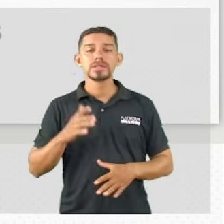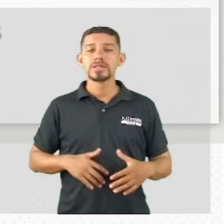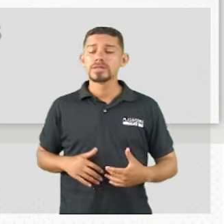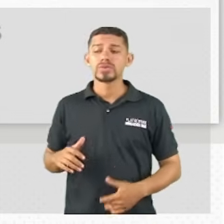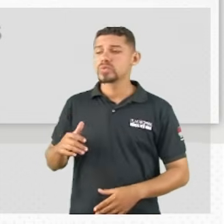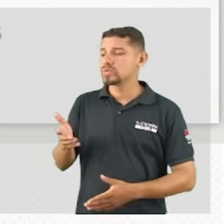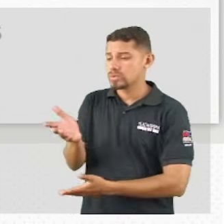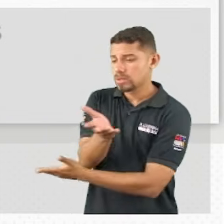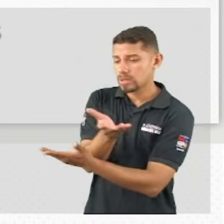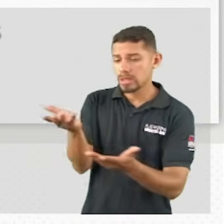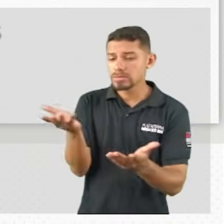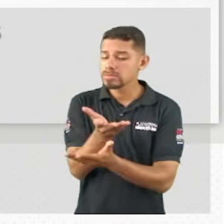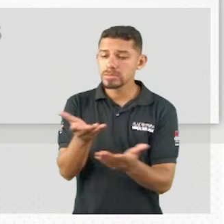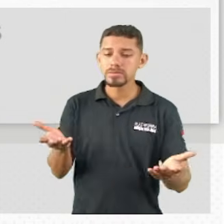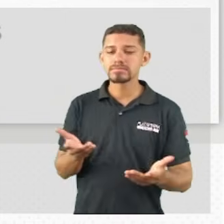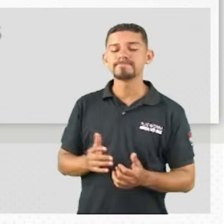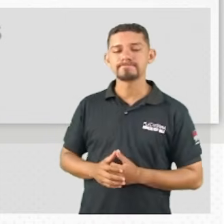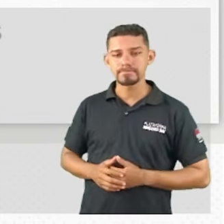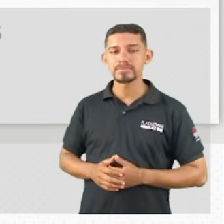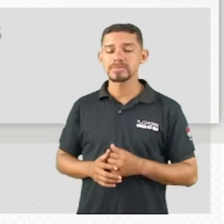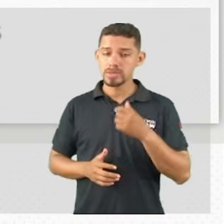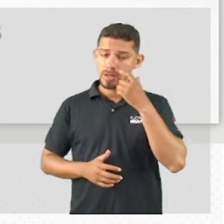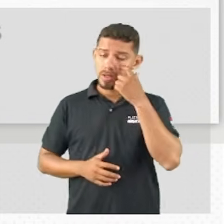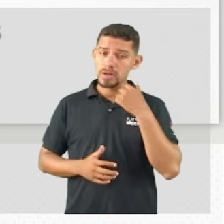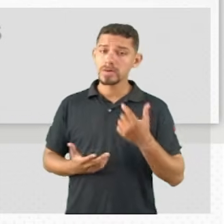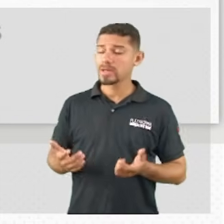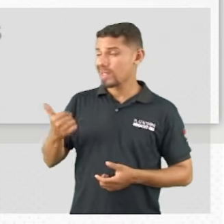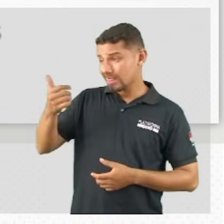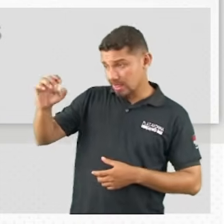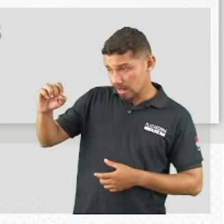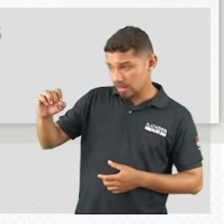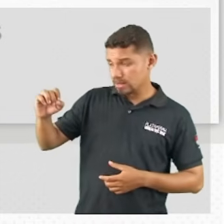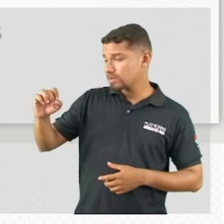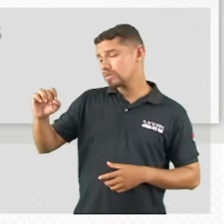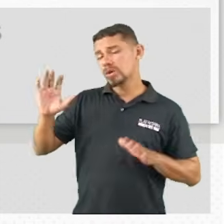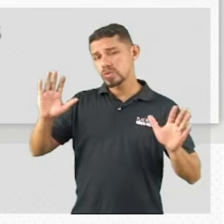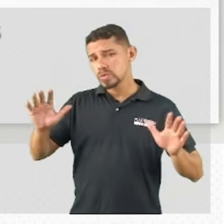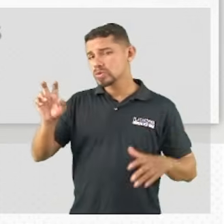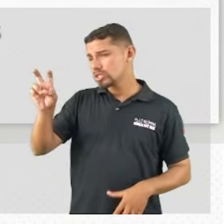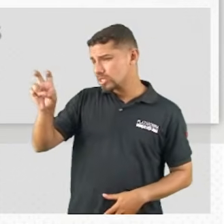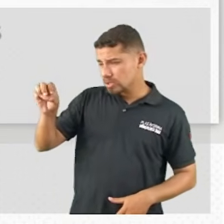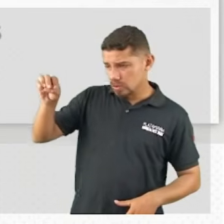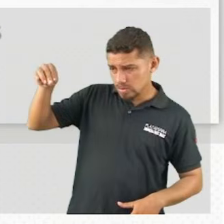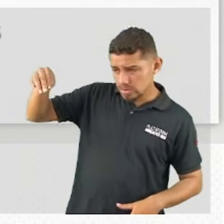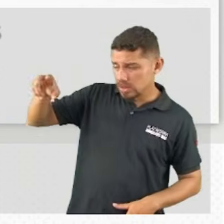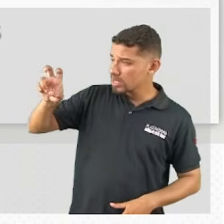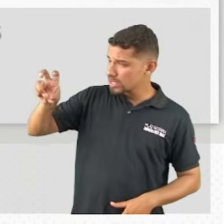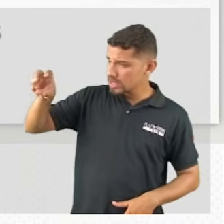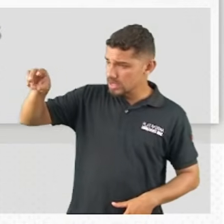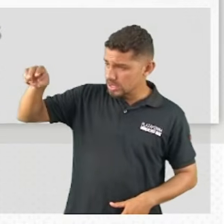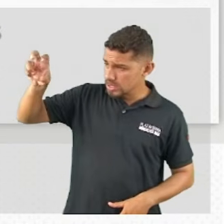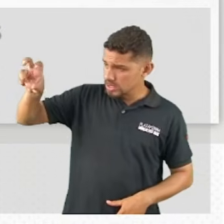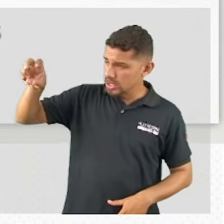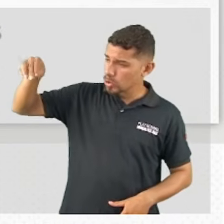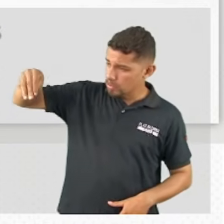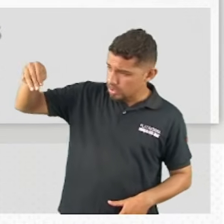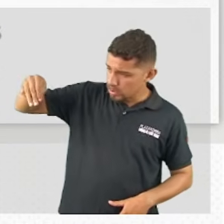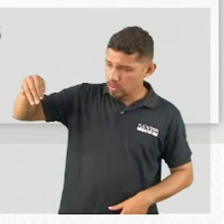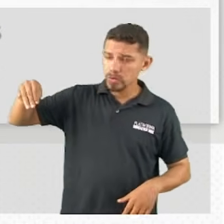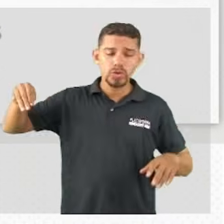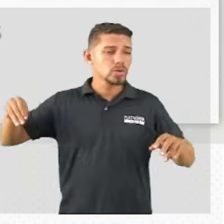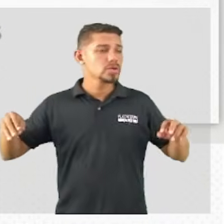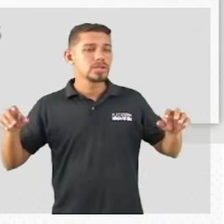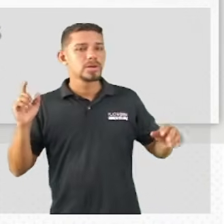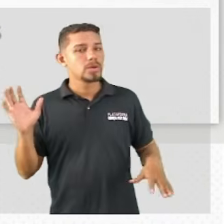as interações. Eu estou lá no debate, são 10 minutos, são 5 minutos, eu termino meus 5 minutos e continuo falando.